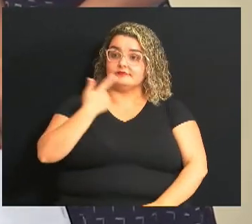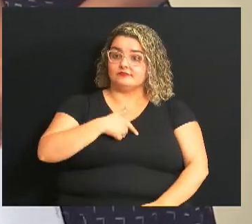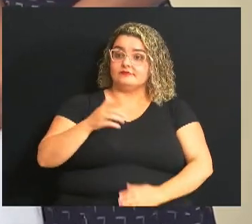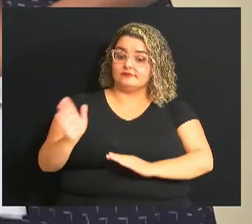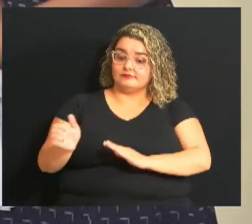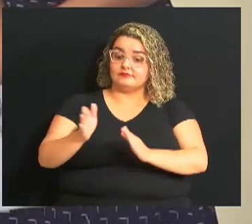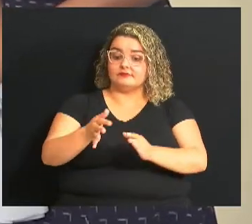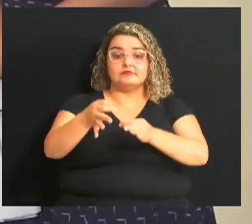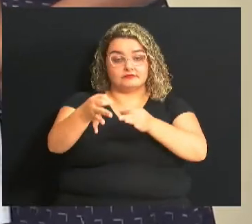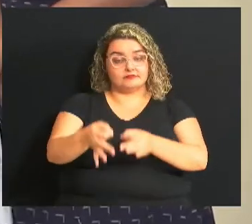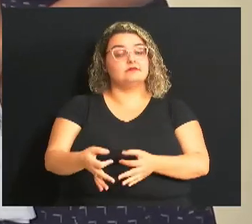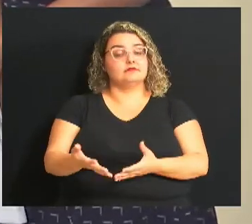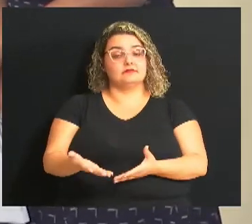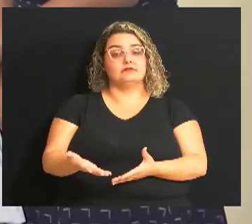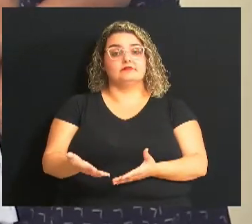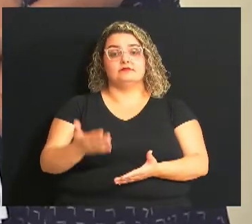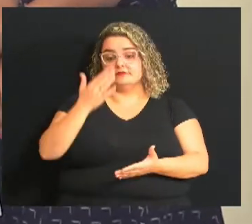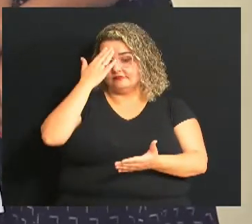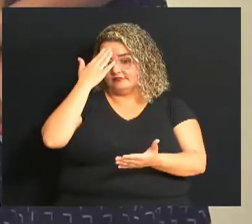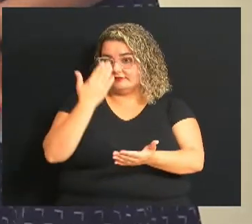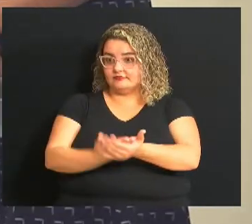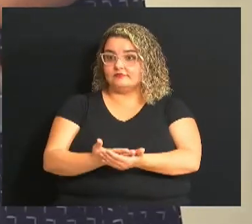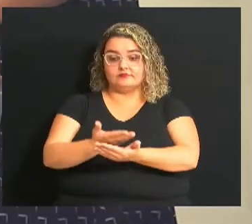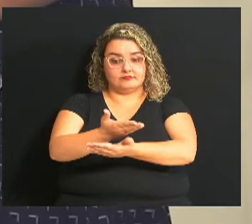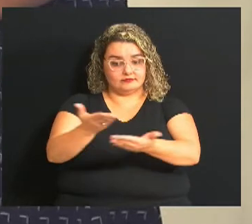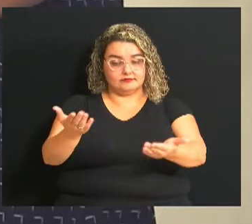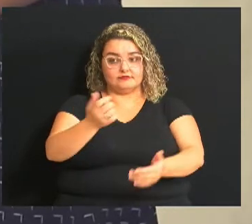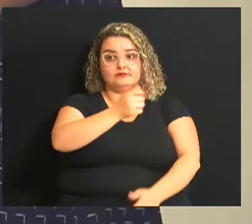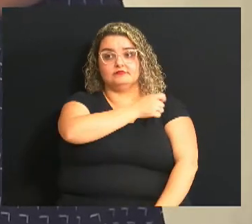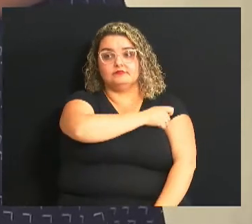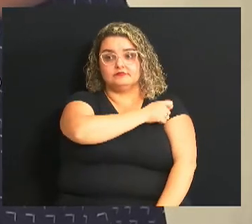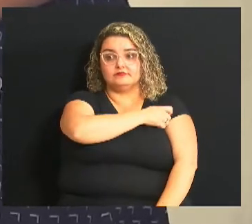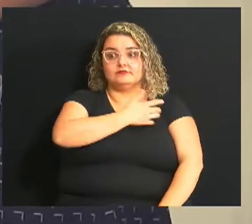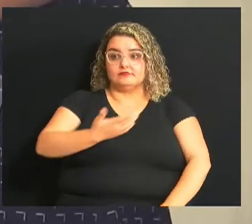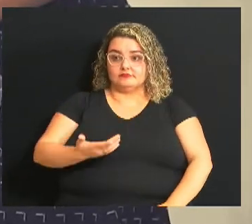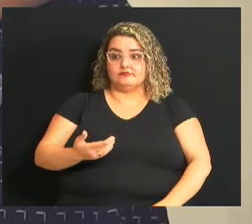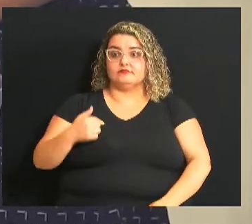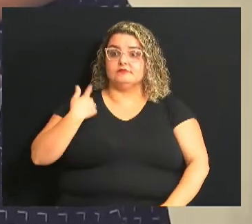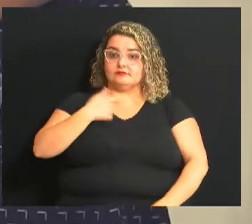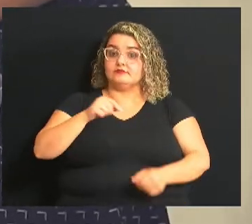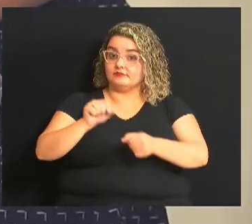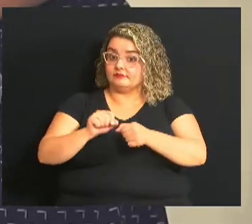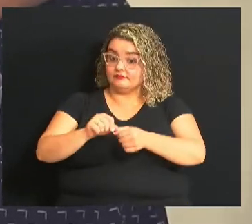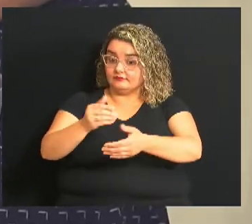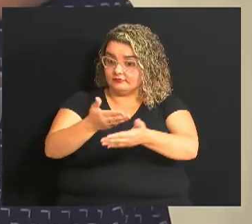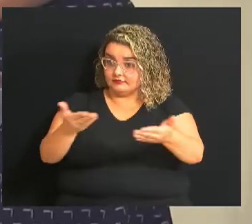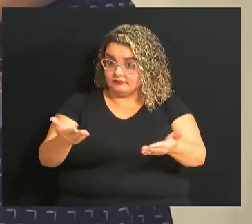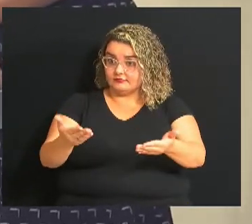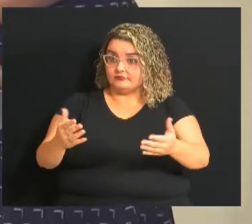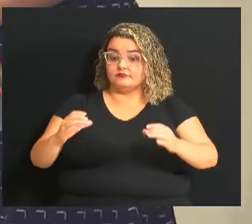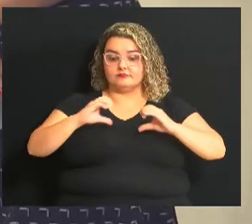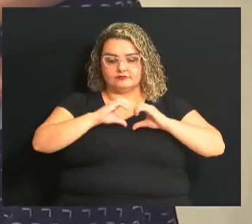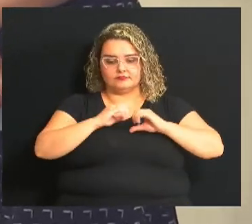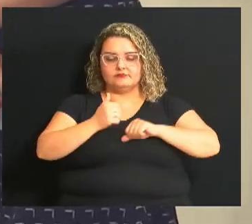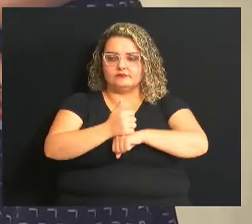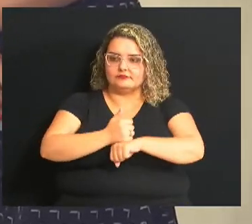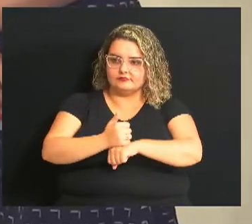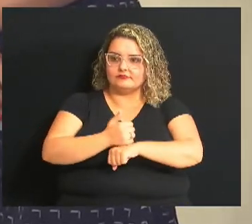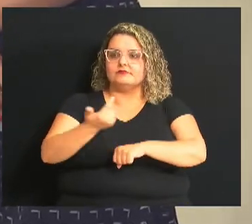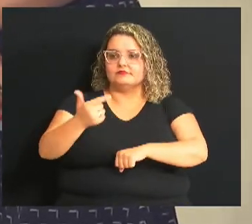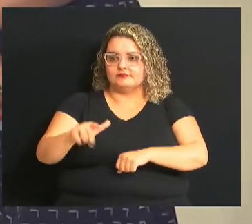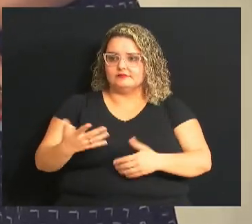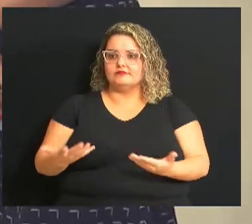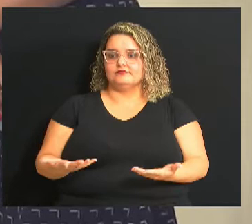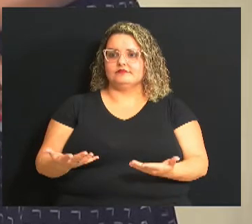certo, acreditando em vocês e alunos. A gente faz isso por vocês e por amor à profissão. Então, continue tendo